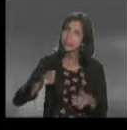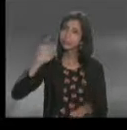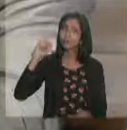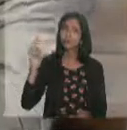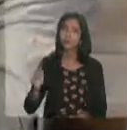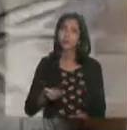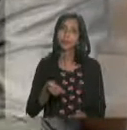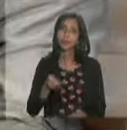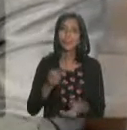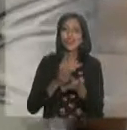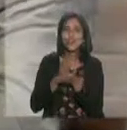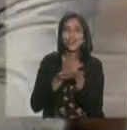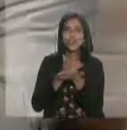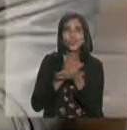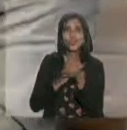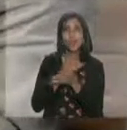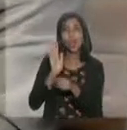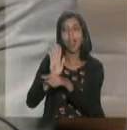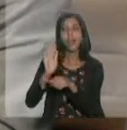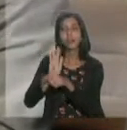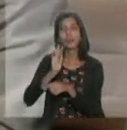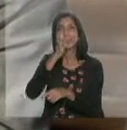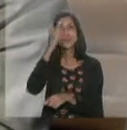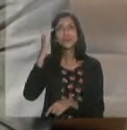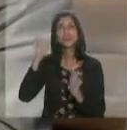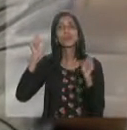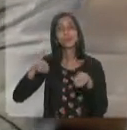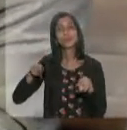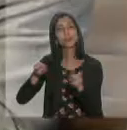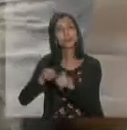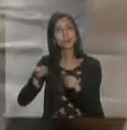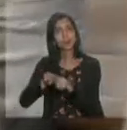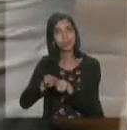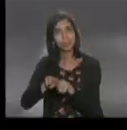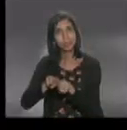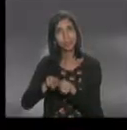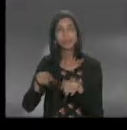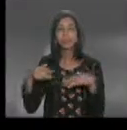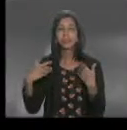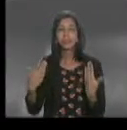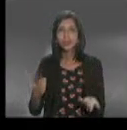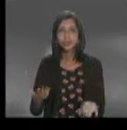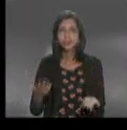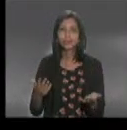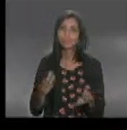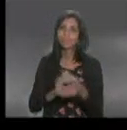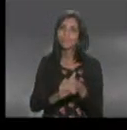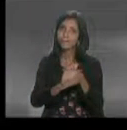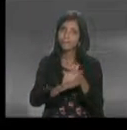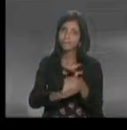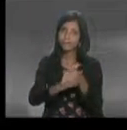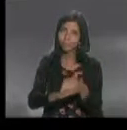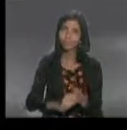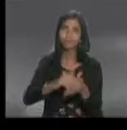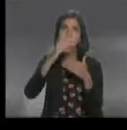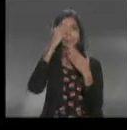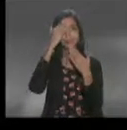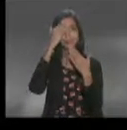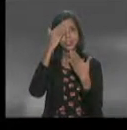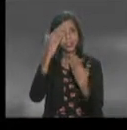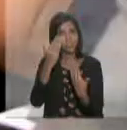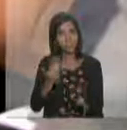possibilidades que você dividiu, criou outras possibilidades para outras pessoas. E aí estamos no Meu mundo querido, inteiro. Da tua mão,